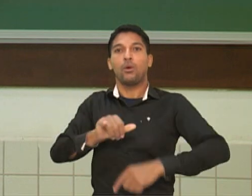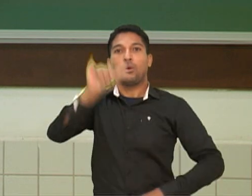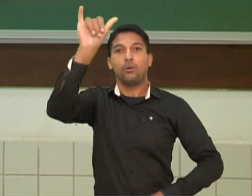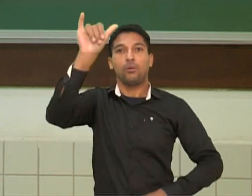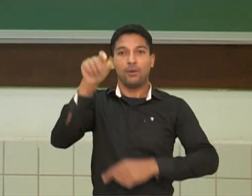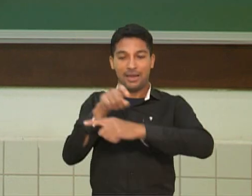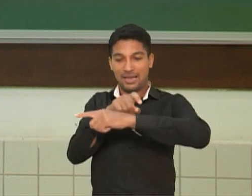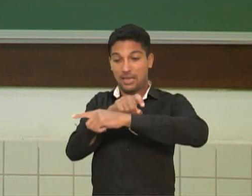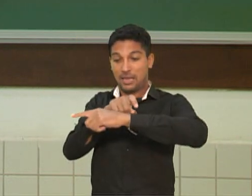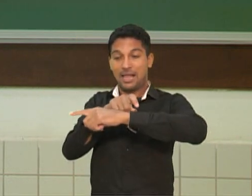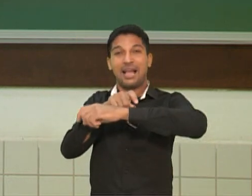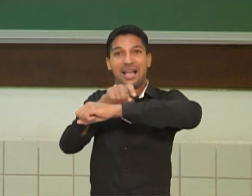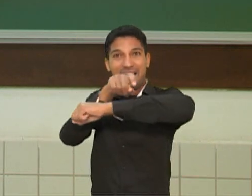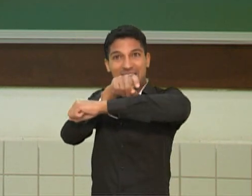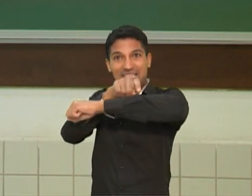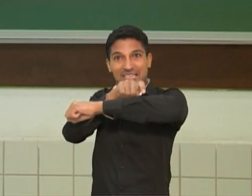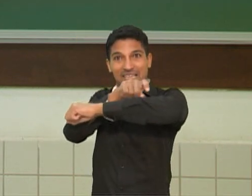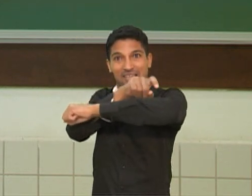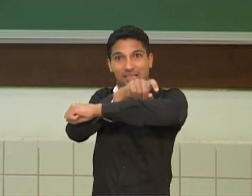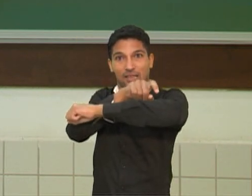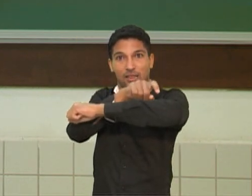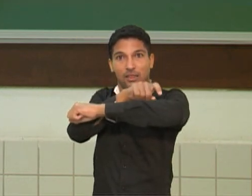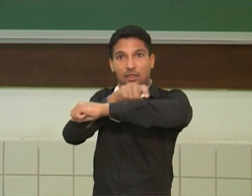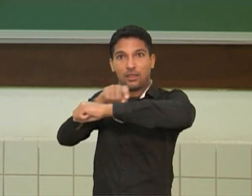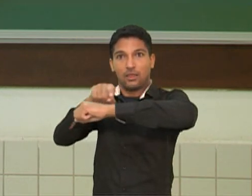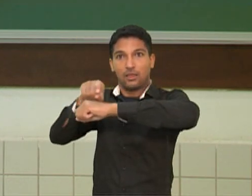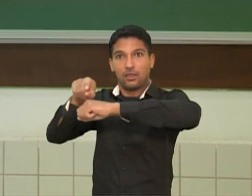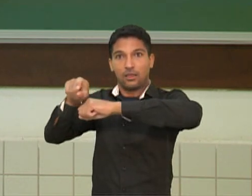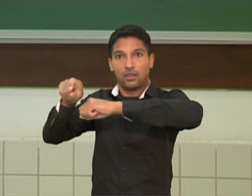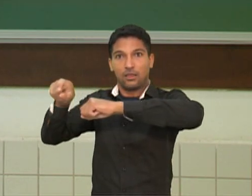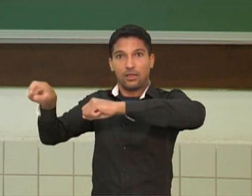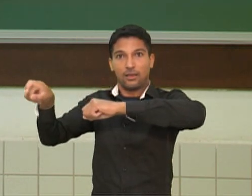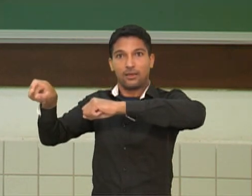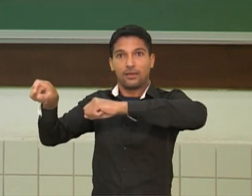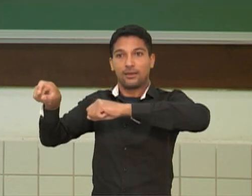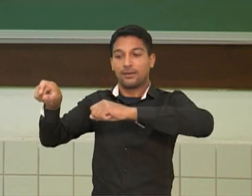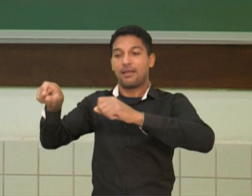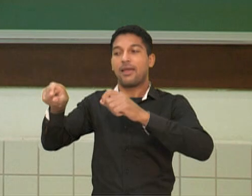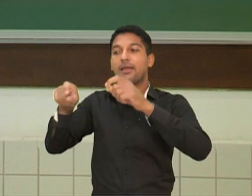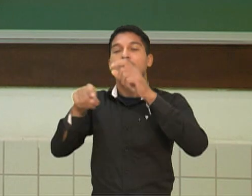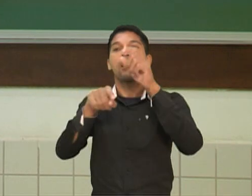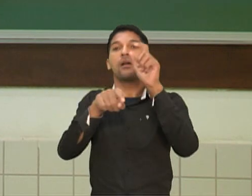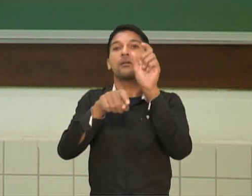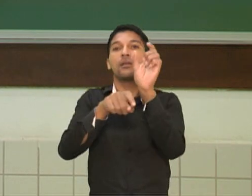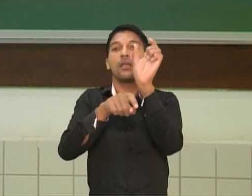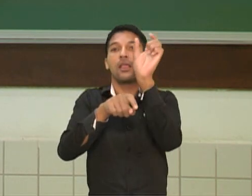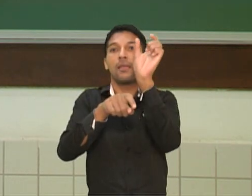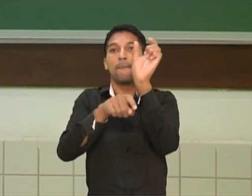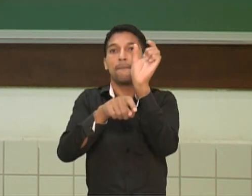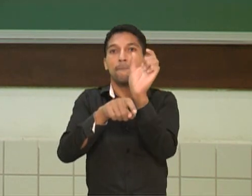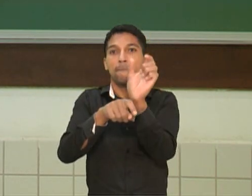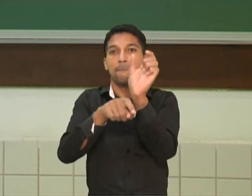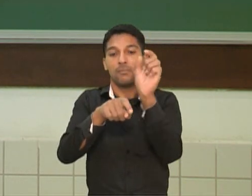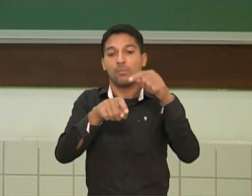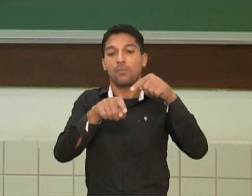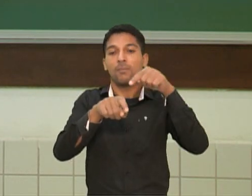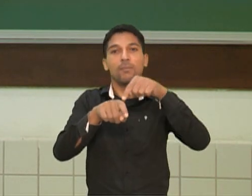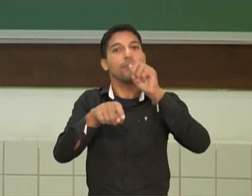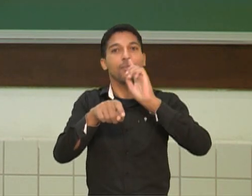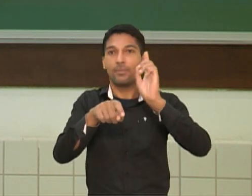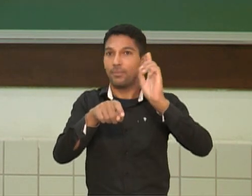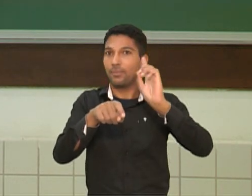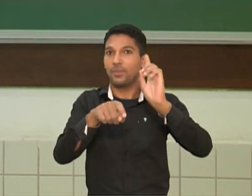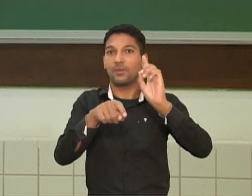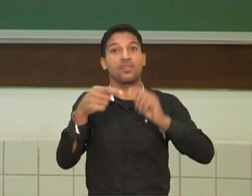chamado bastante atenção nisso porque a gente ainda vai trabalhar com a questão de gráficos aí mais para frente, então já fica uma dica para vocês do que vai vir aí